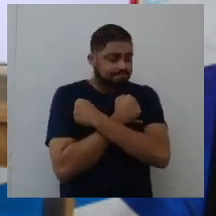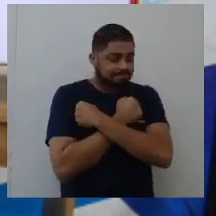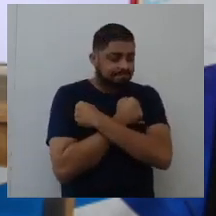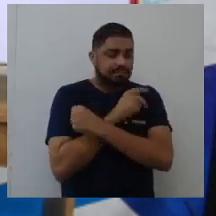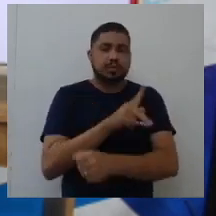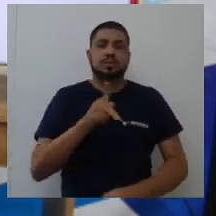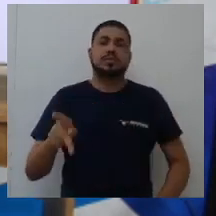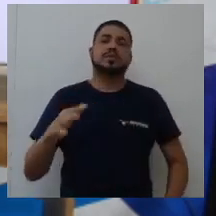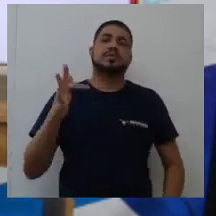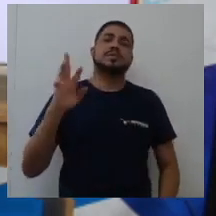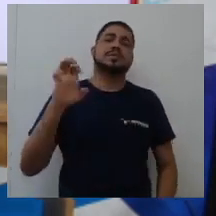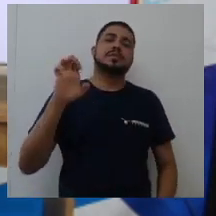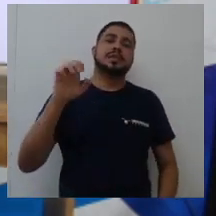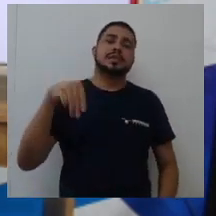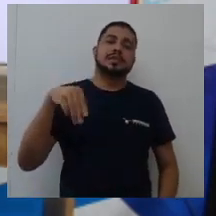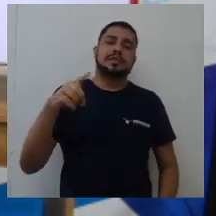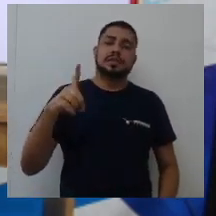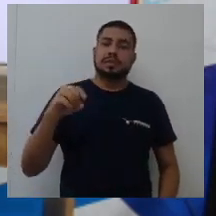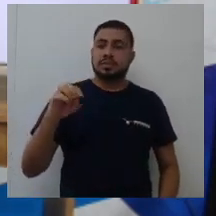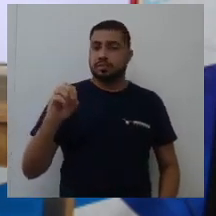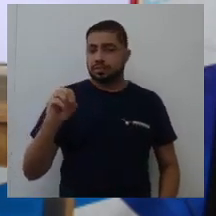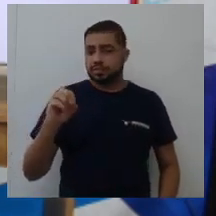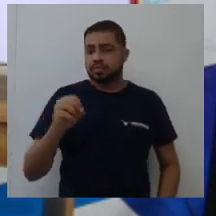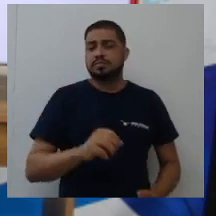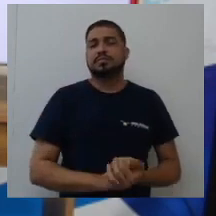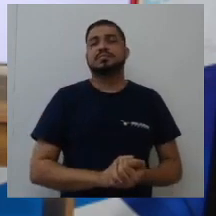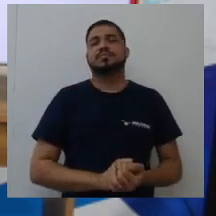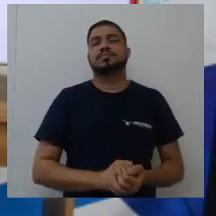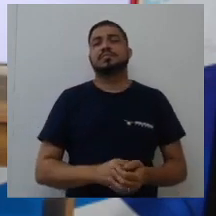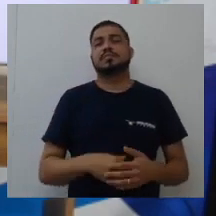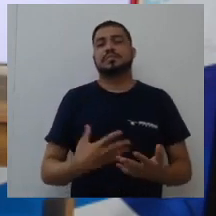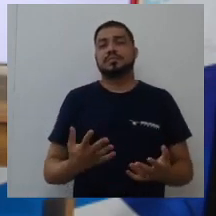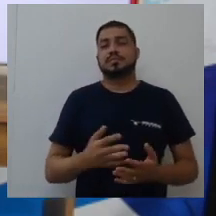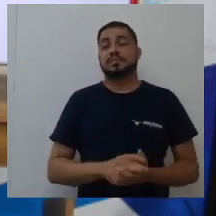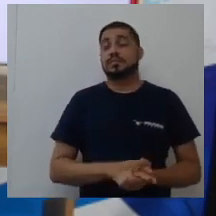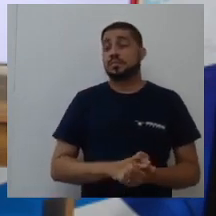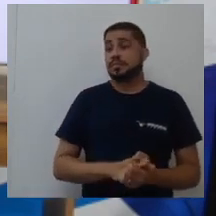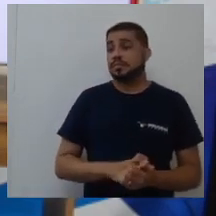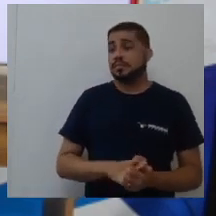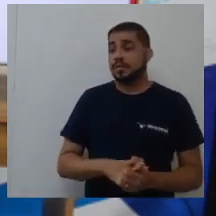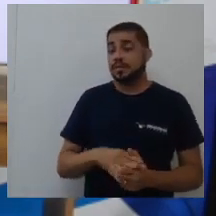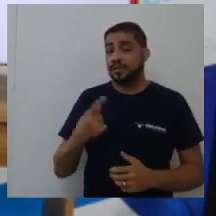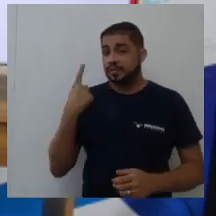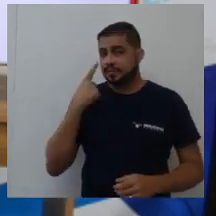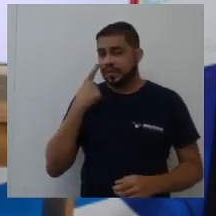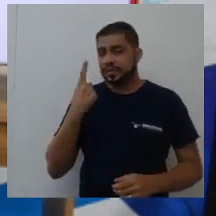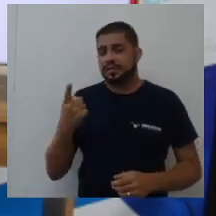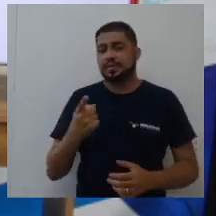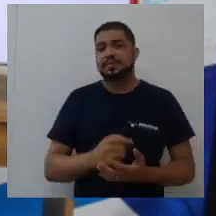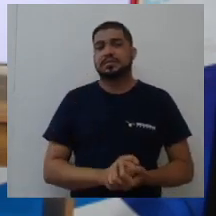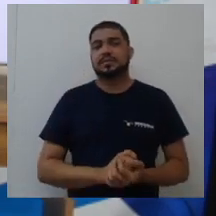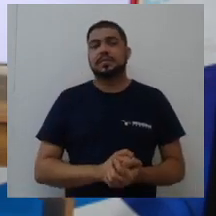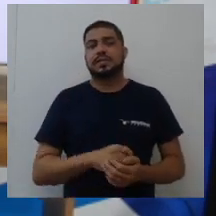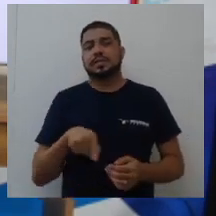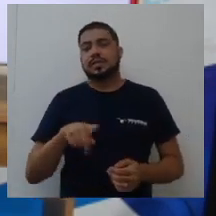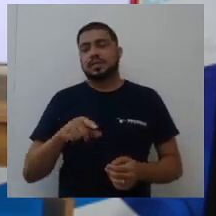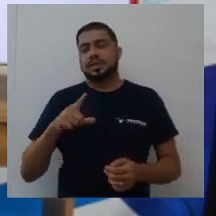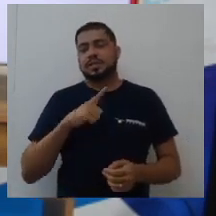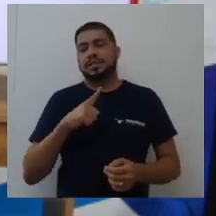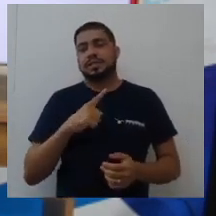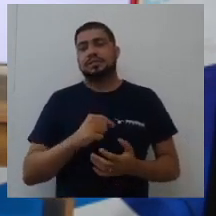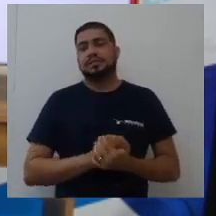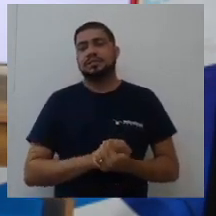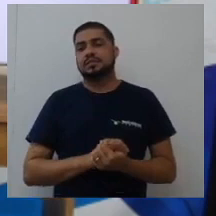professor Fernando Raul. Meu abraço, meu mestre. Vamos lá. Olha só. Então, vê que sacada genial os caras tiveram aqui.